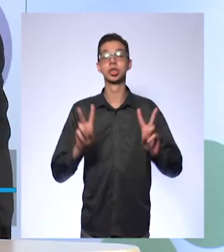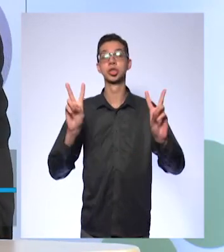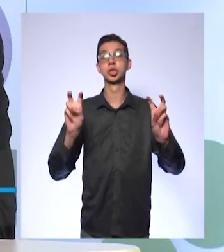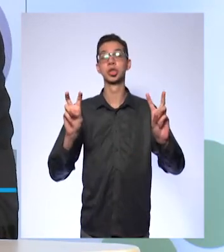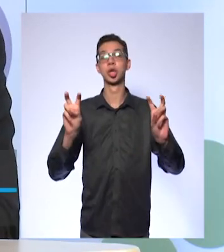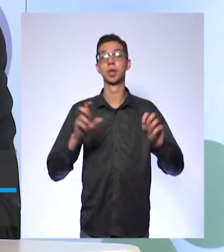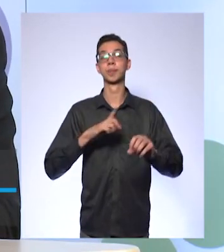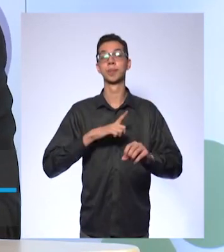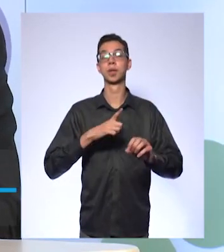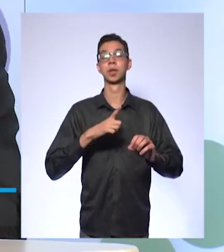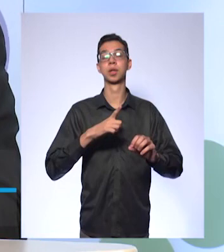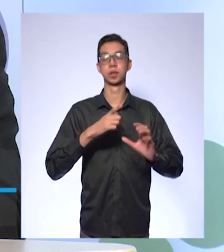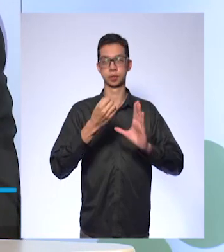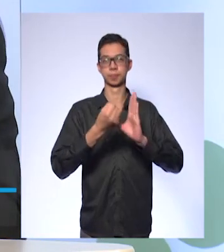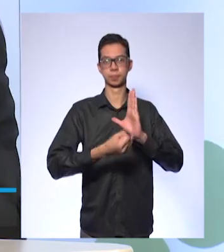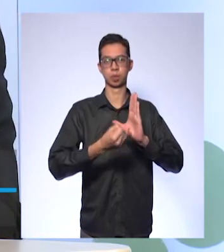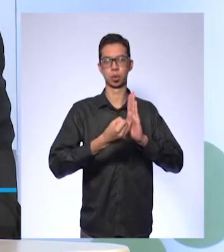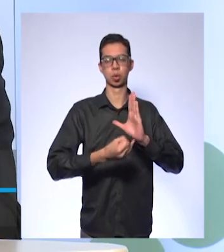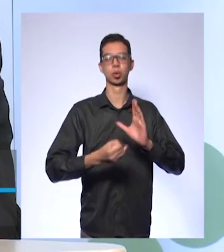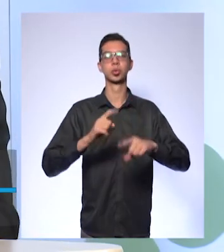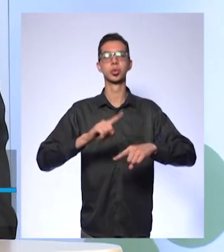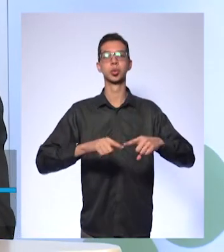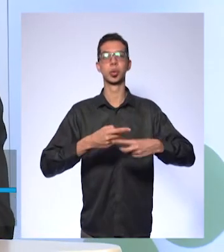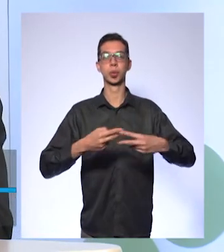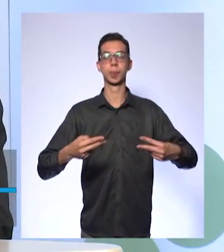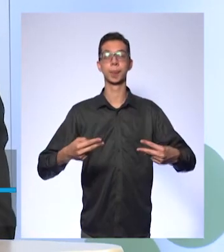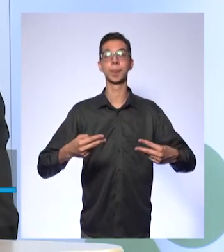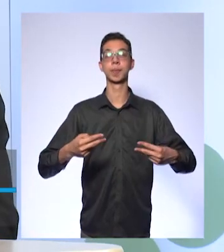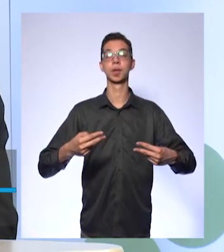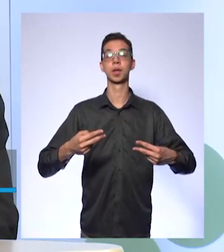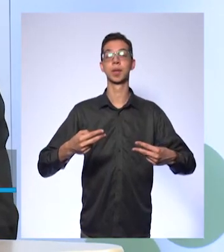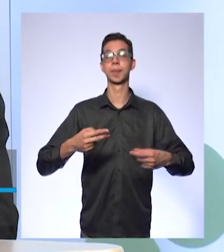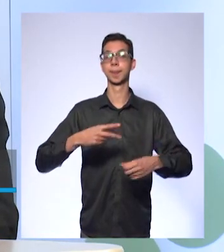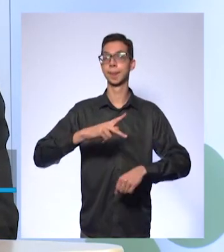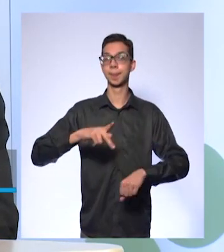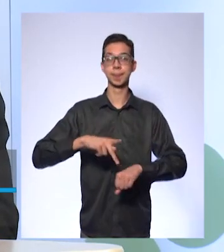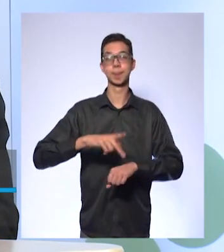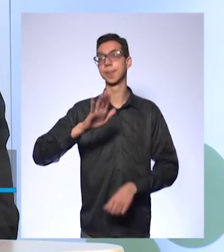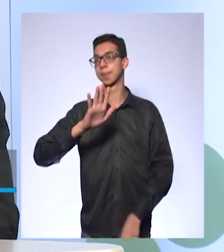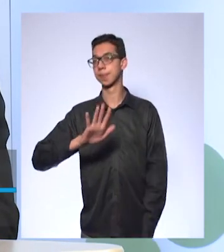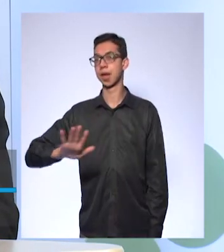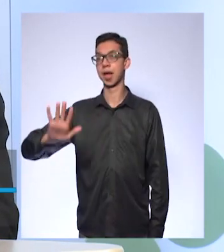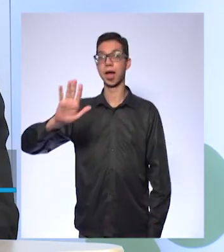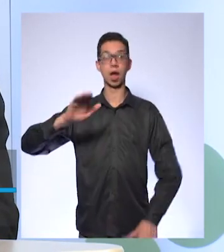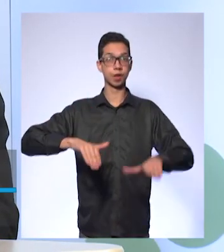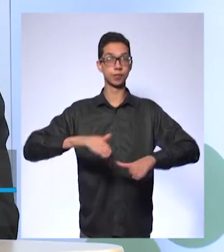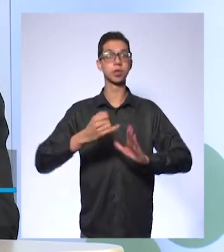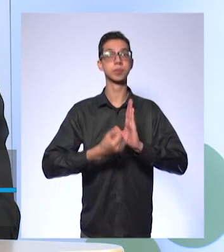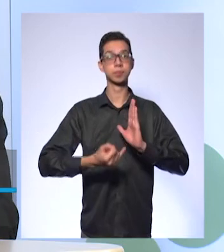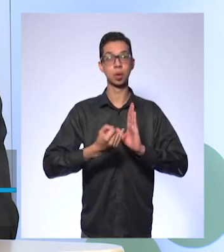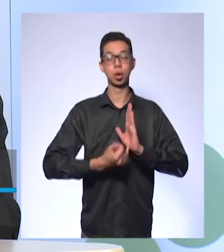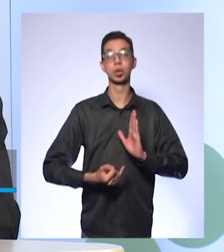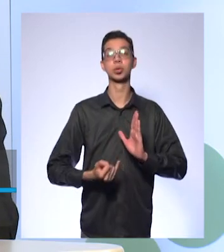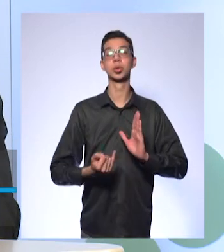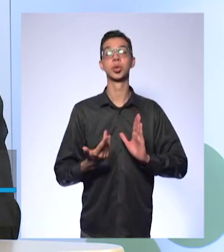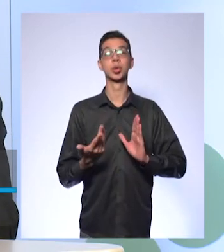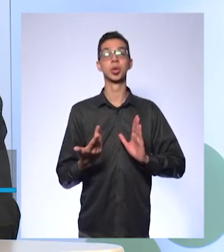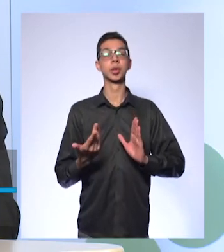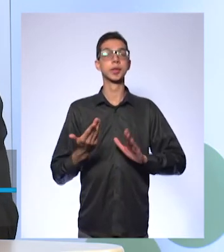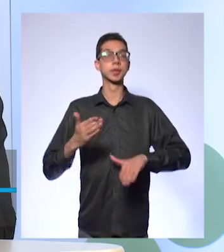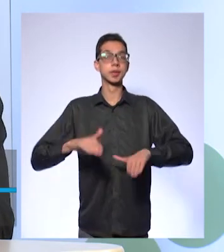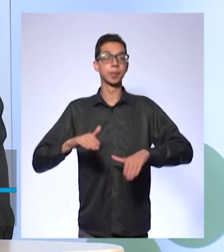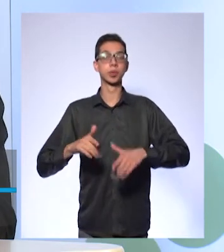do imposto da circulação de mercadorias, né, no país, que às vezes os impostos acabam variando de